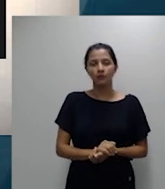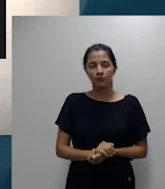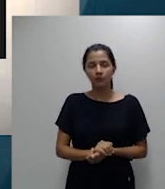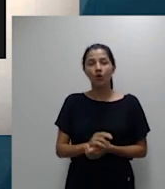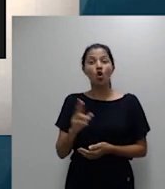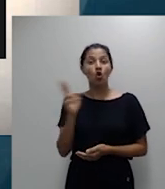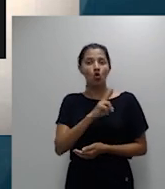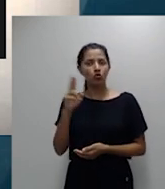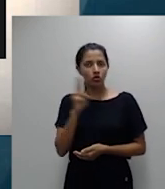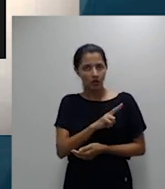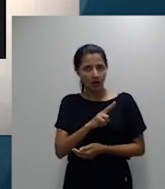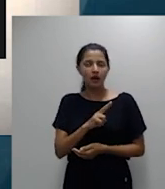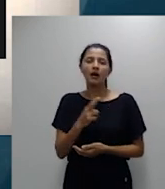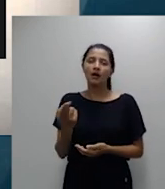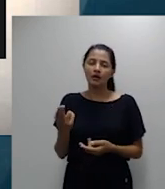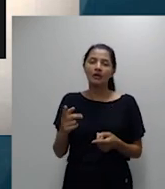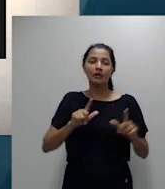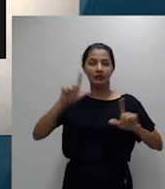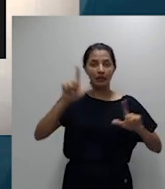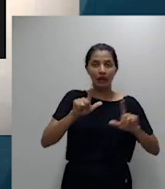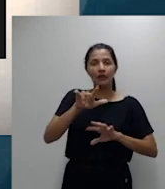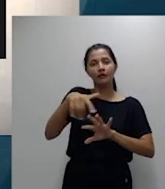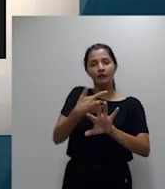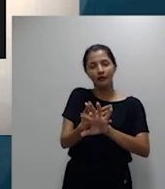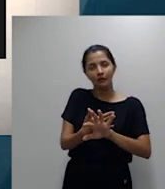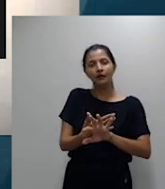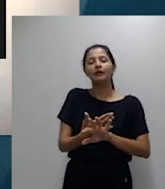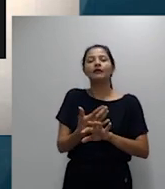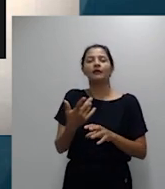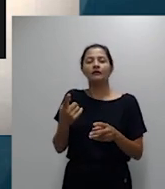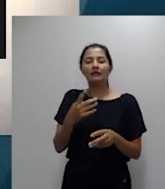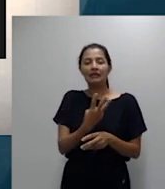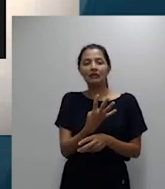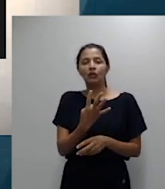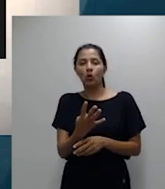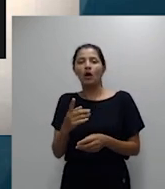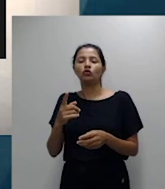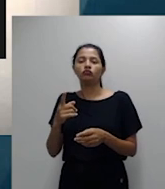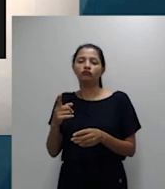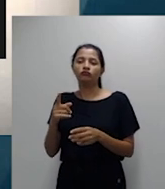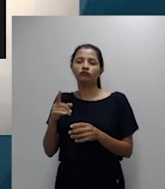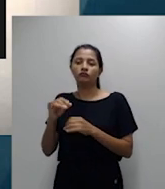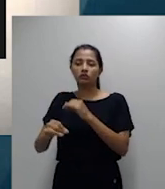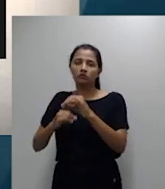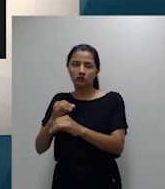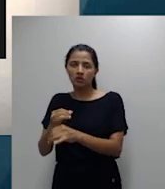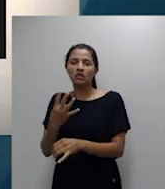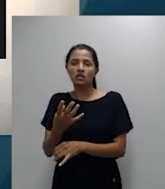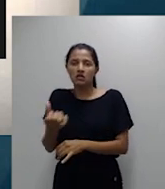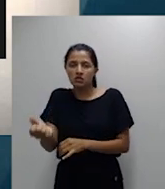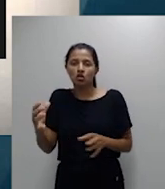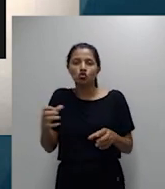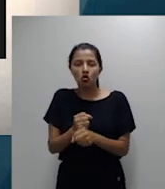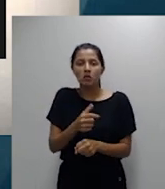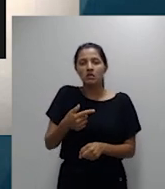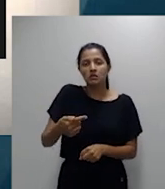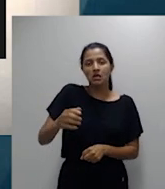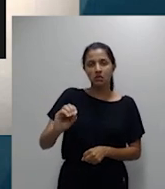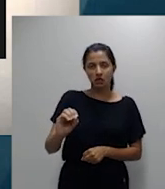Ordinárias Ordinárias telepresenciais 34 virtuais 36 no total 70